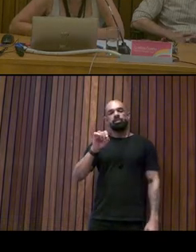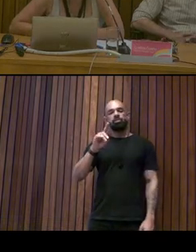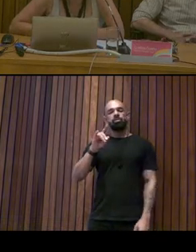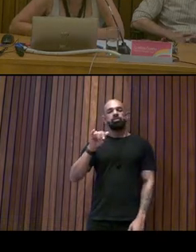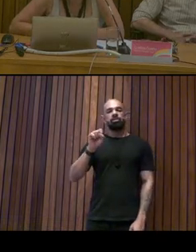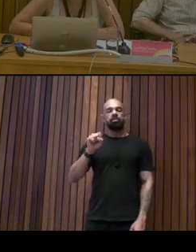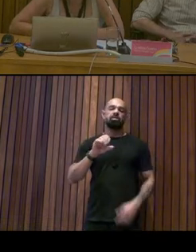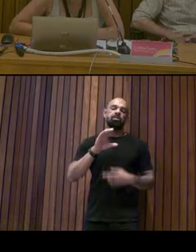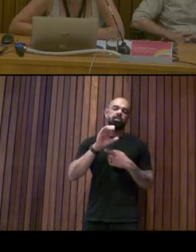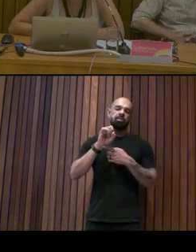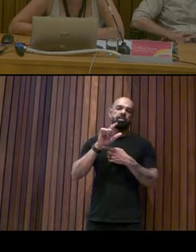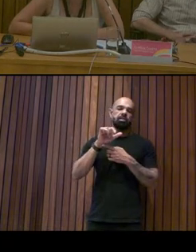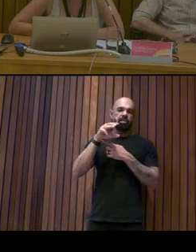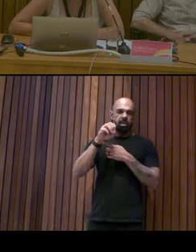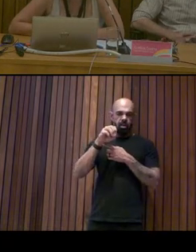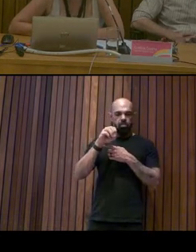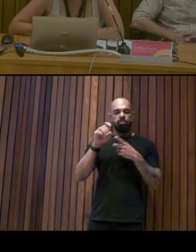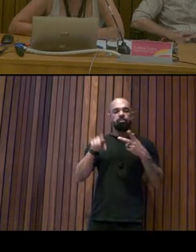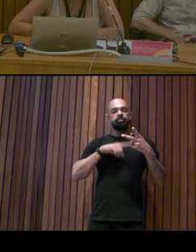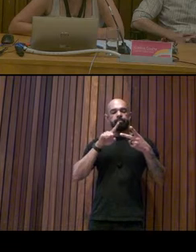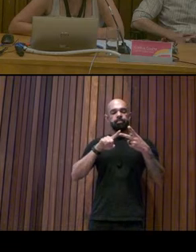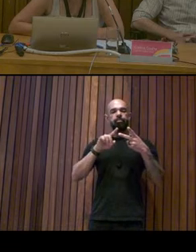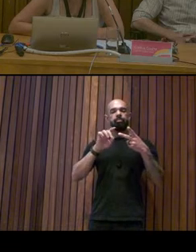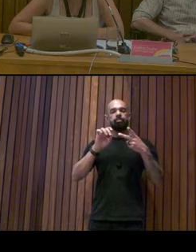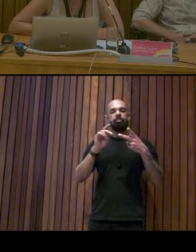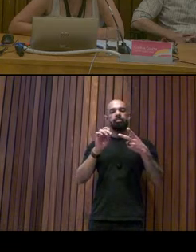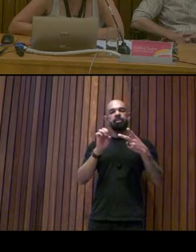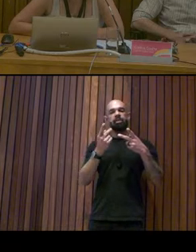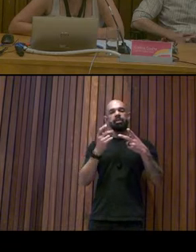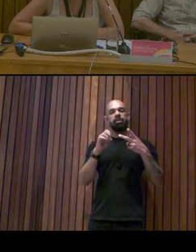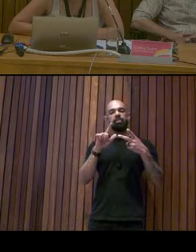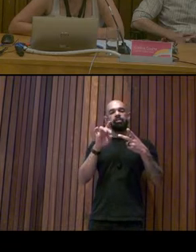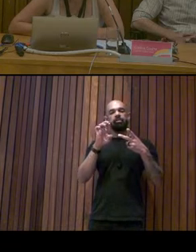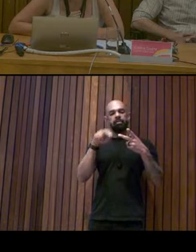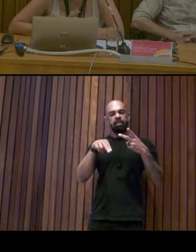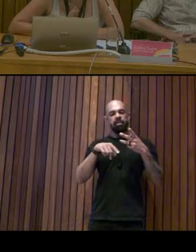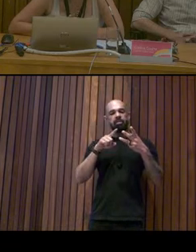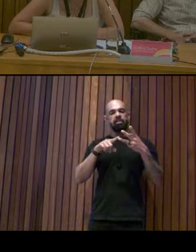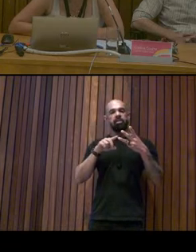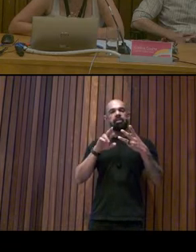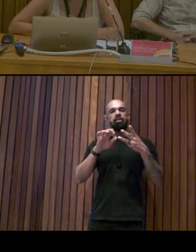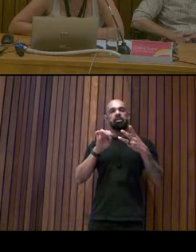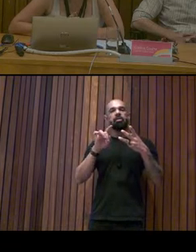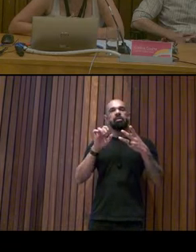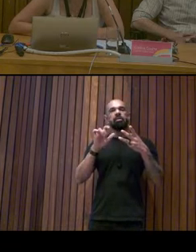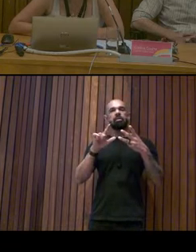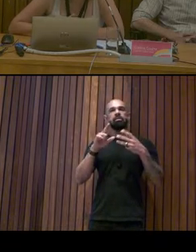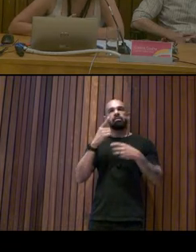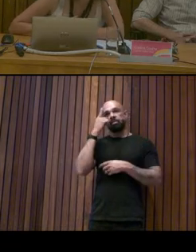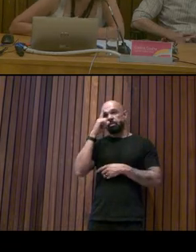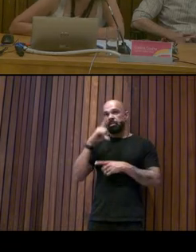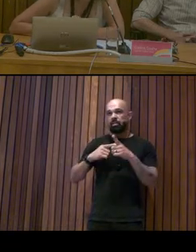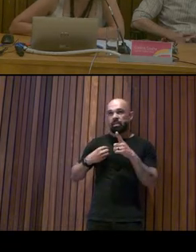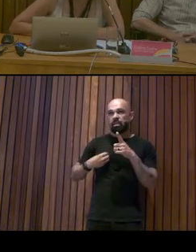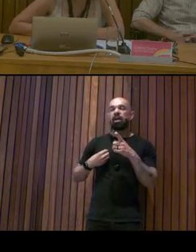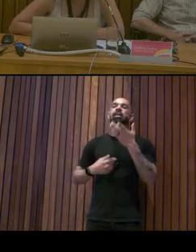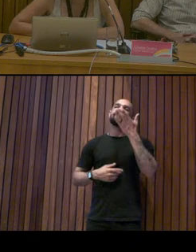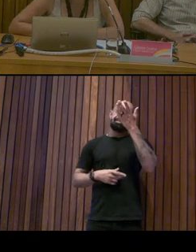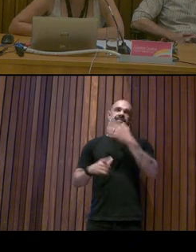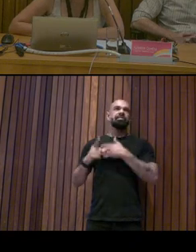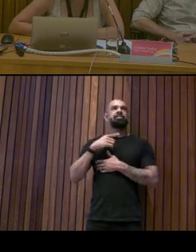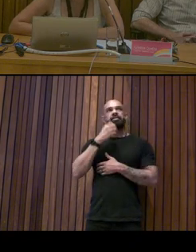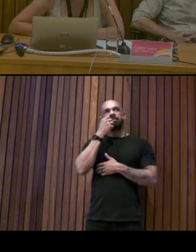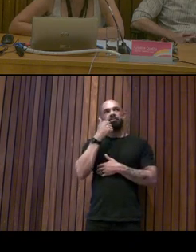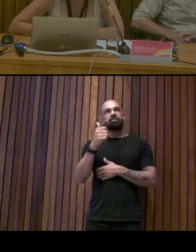foram Selmo Bezerra Martins, Evelyn Cristina Modesto. Eu não sei se tem algum... Ah, tudo